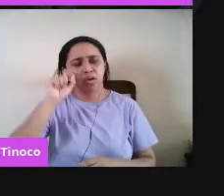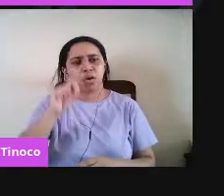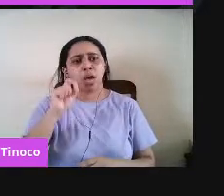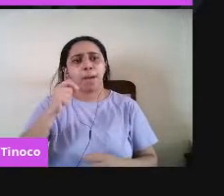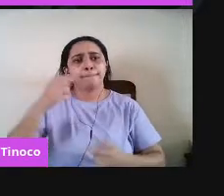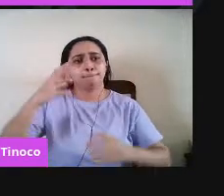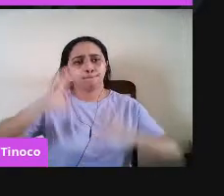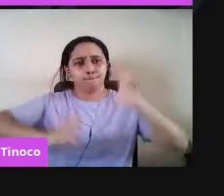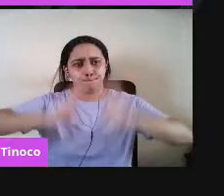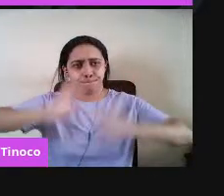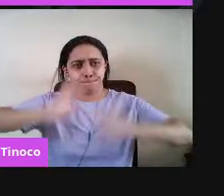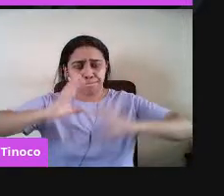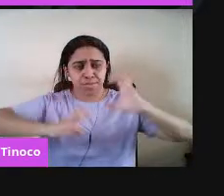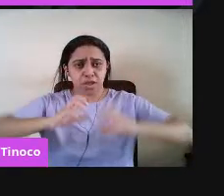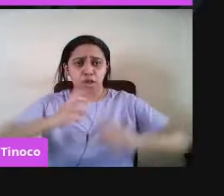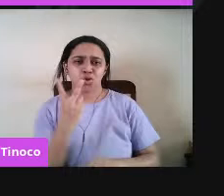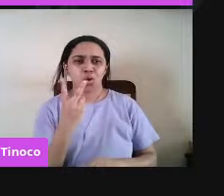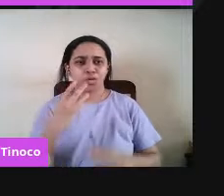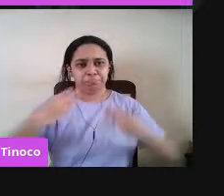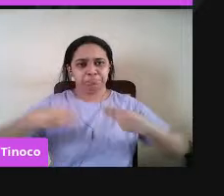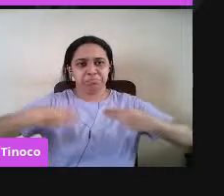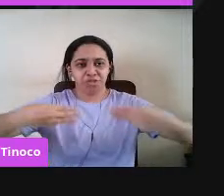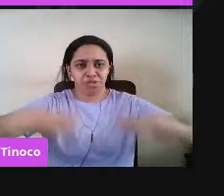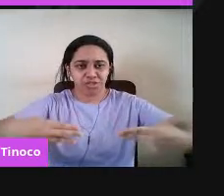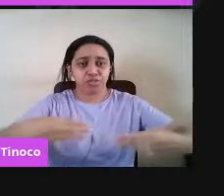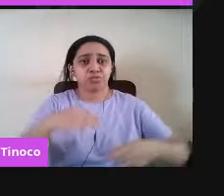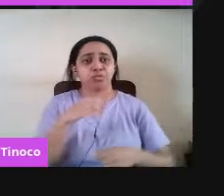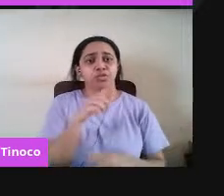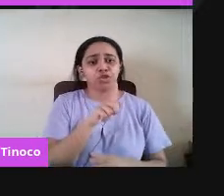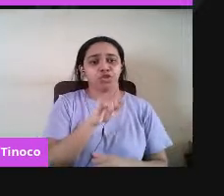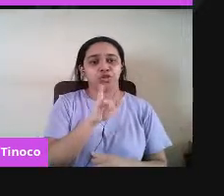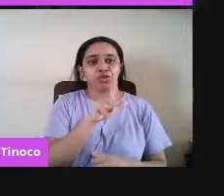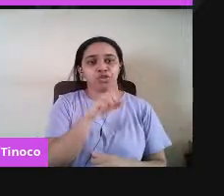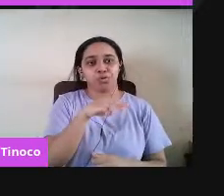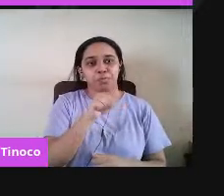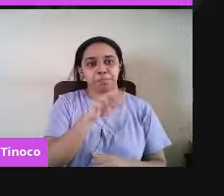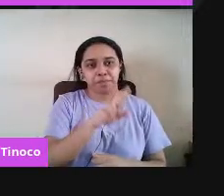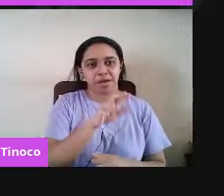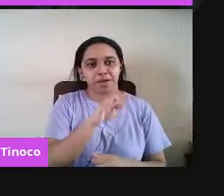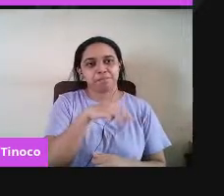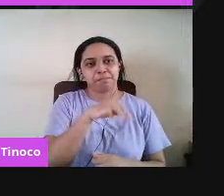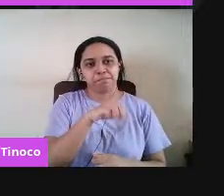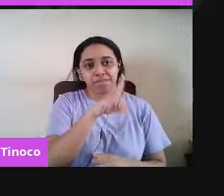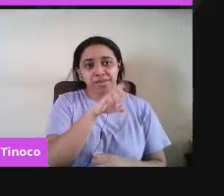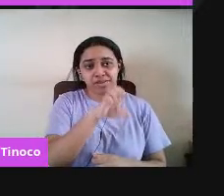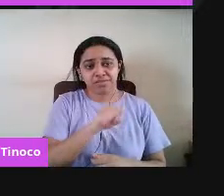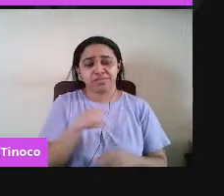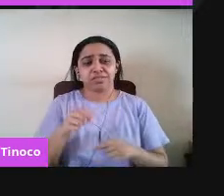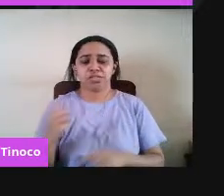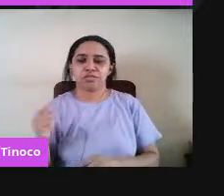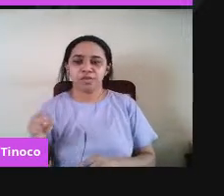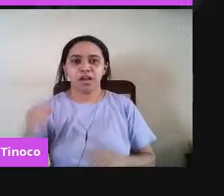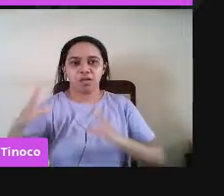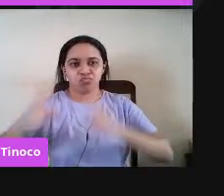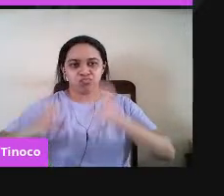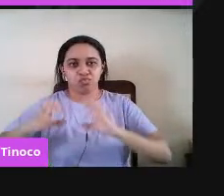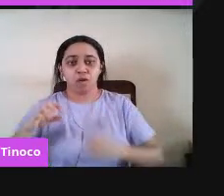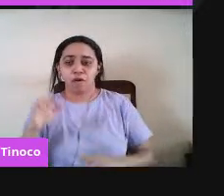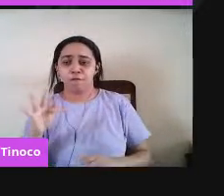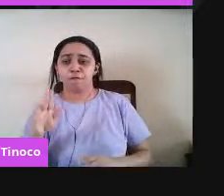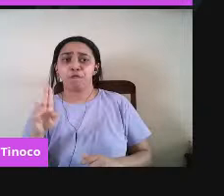de Gilmar Mendes com o Fux. O locutor enunciador primeiro, do exemplo